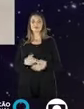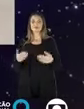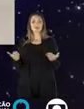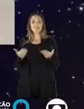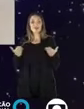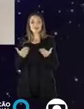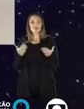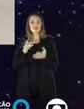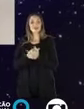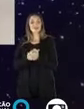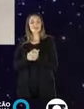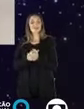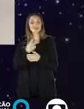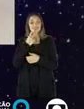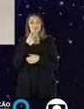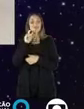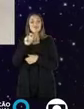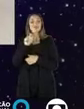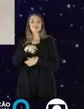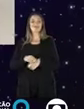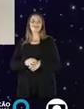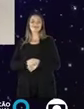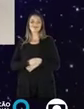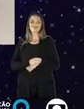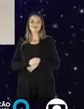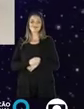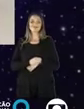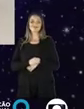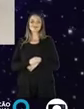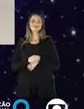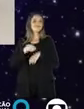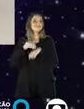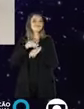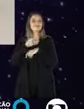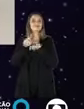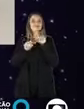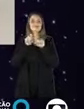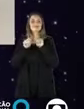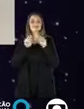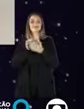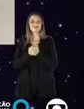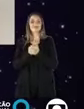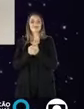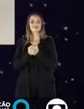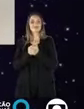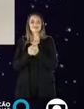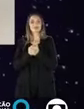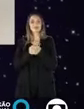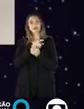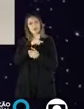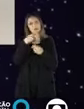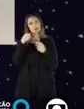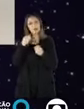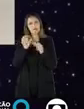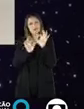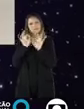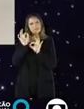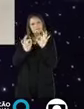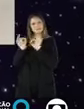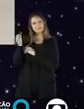qual é a sua mensagem? A minha mensagem é que as pessoas passem a comer mais, prepare